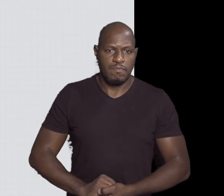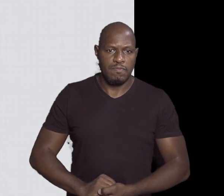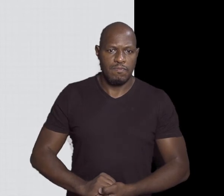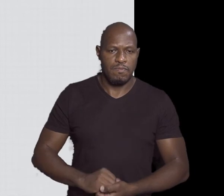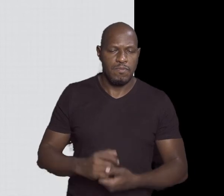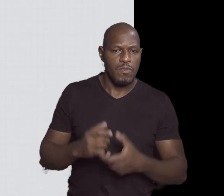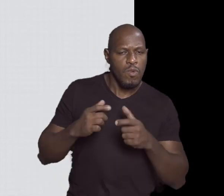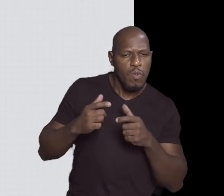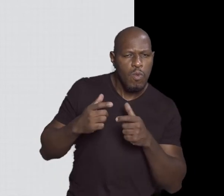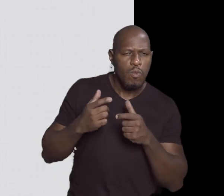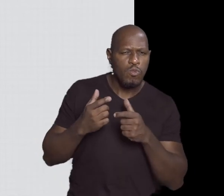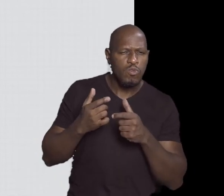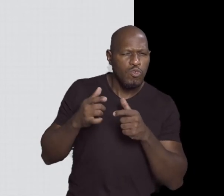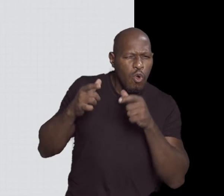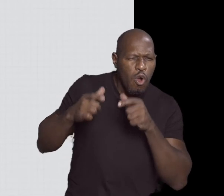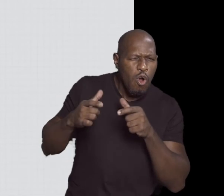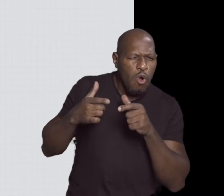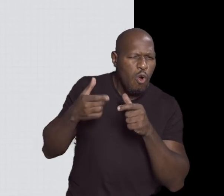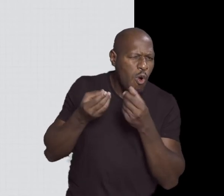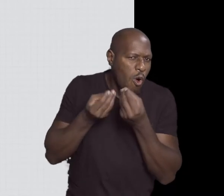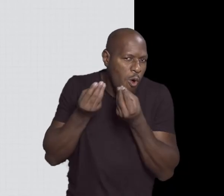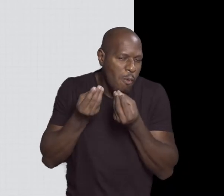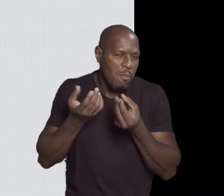onde eu quero e o que eu quero.